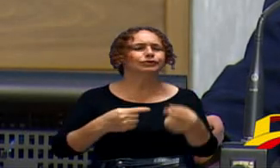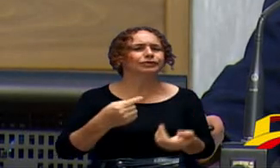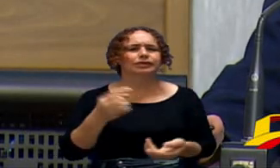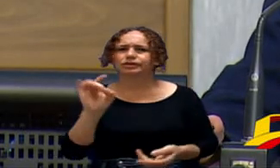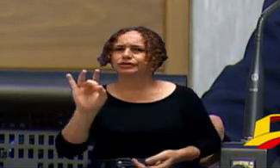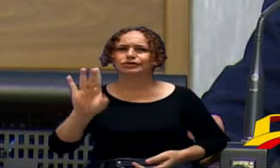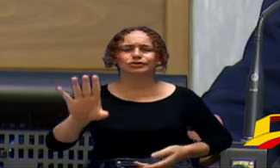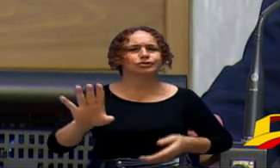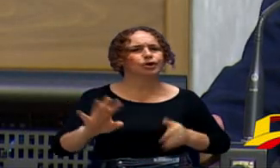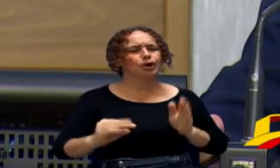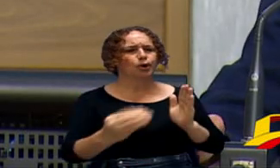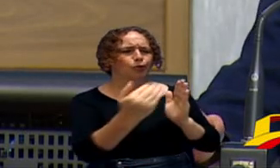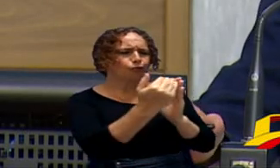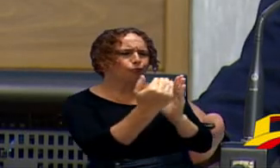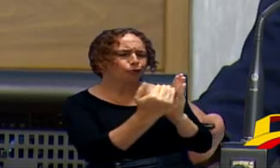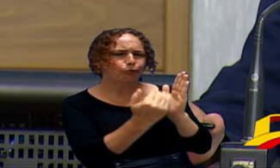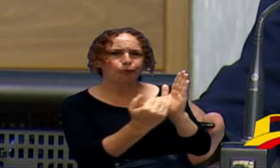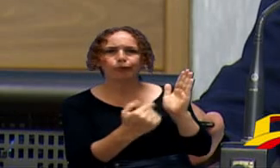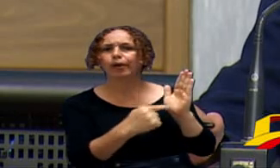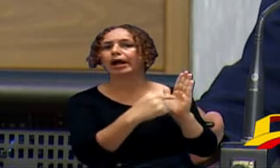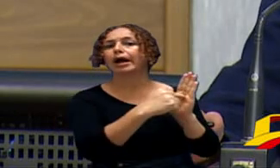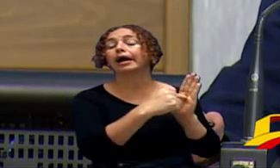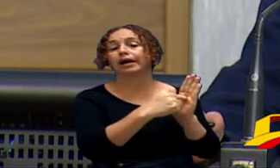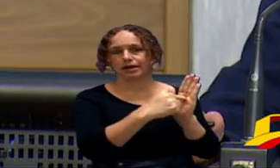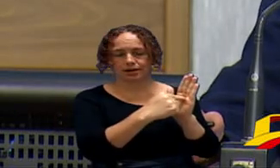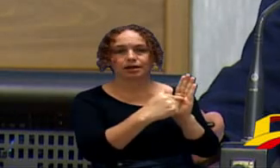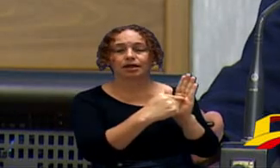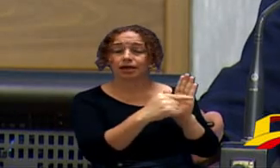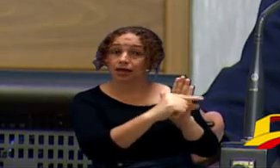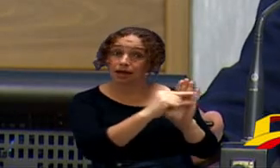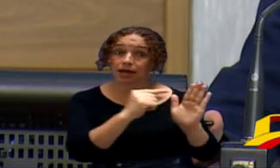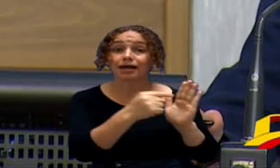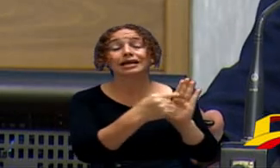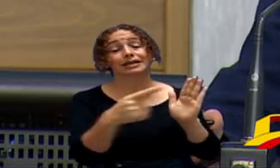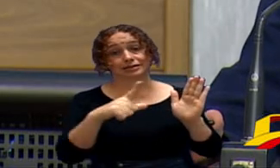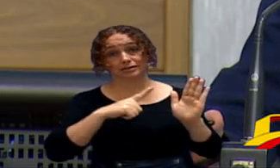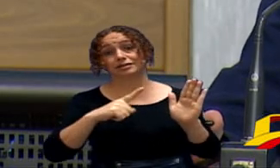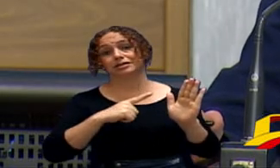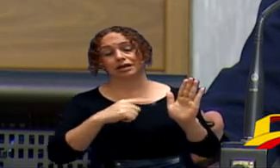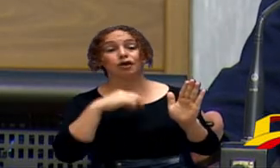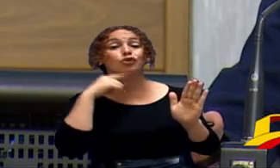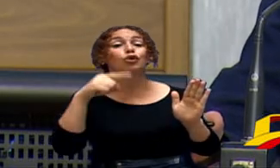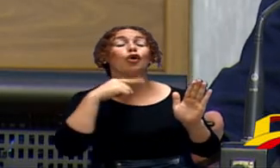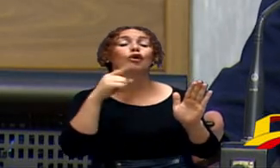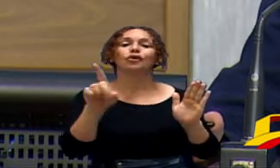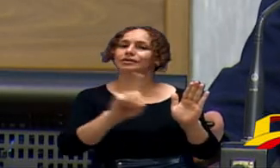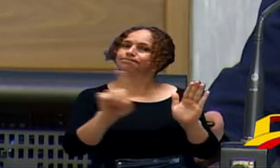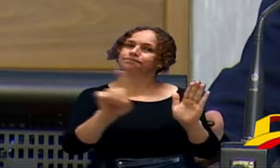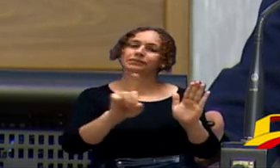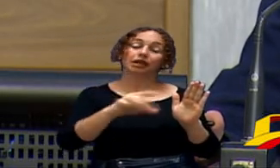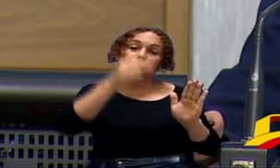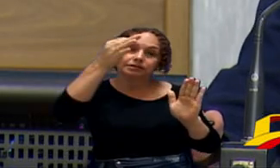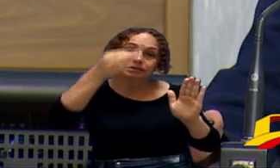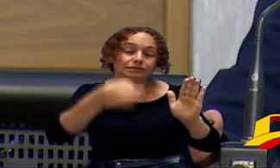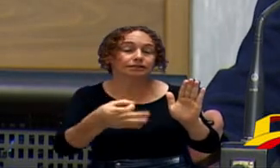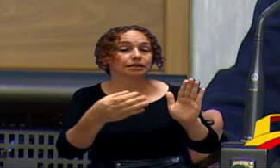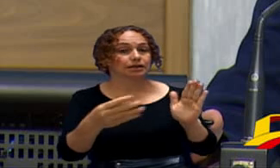que o rapaz citou. Quer dizer, a cláusula existe mesmo, ela não é dúvida, é uma certeza e está lá no documento, como ele